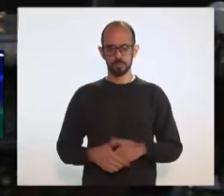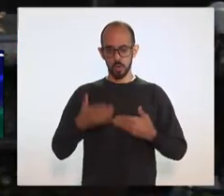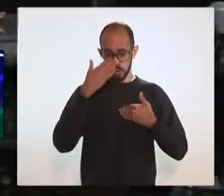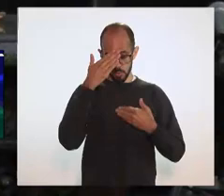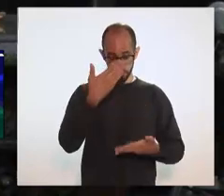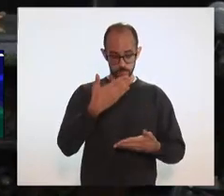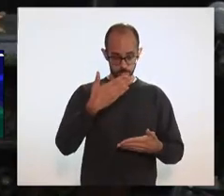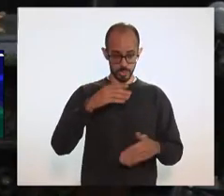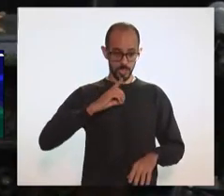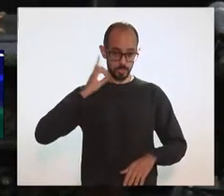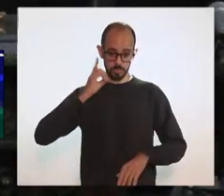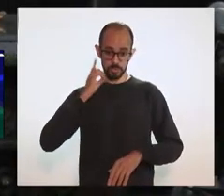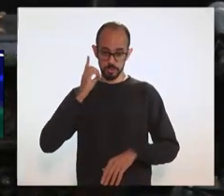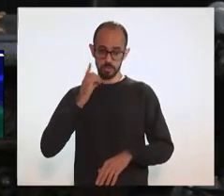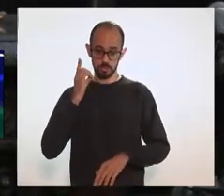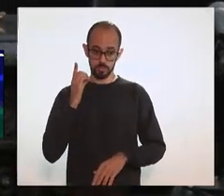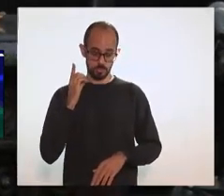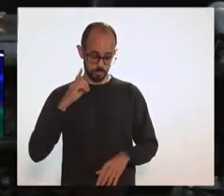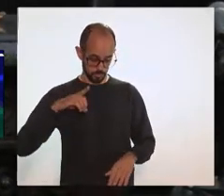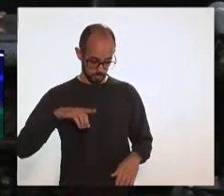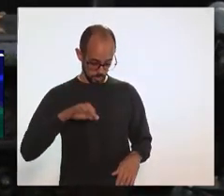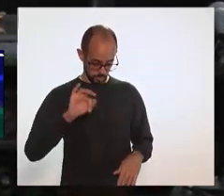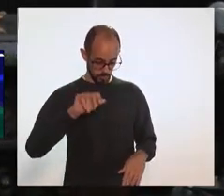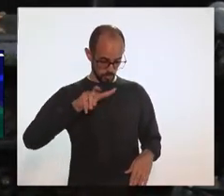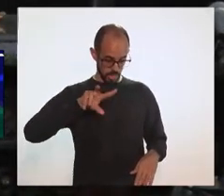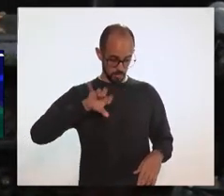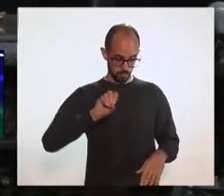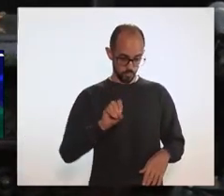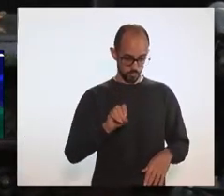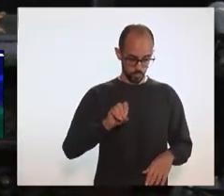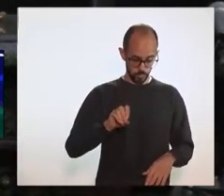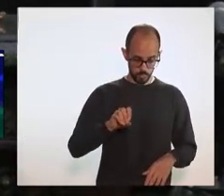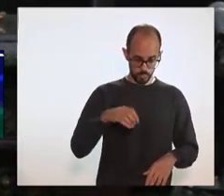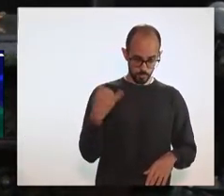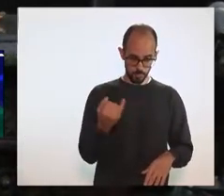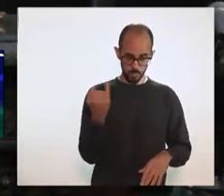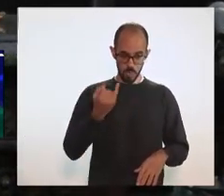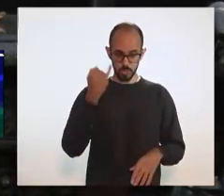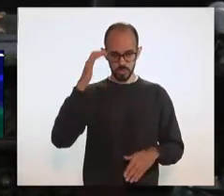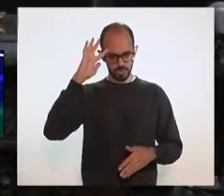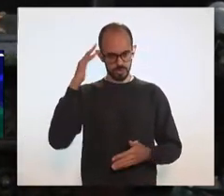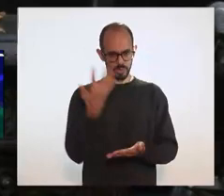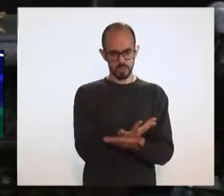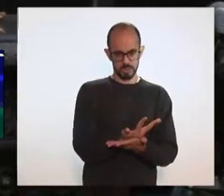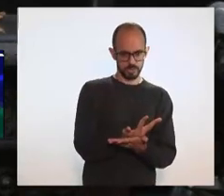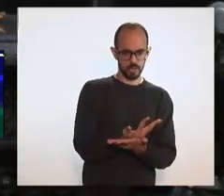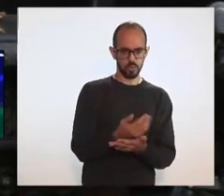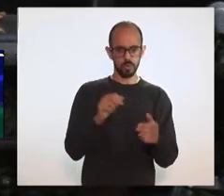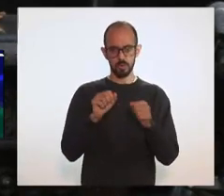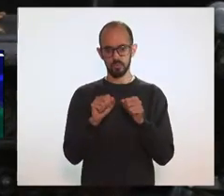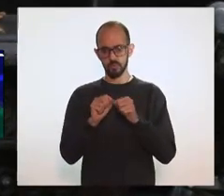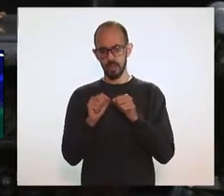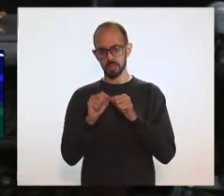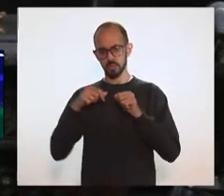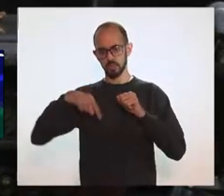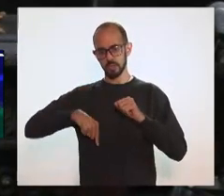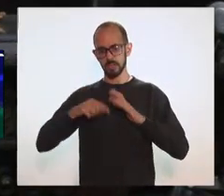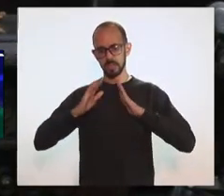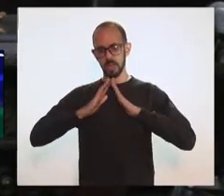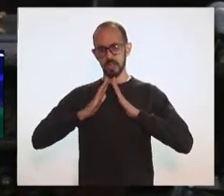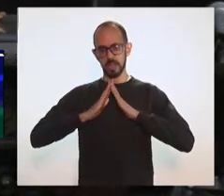Obrigada, excelentíssimo deputado Flávio Serafini. Importante decisão que faz com que essa casa,